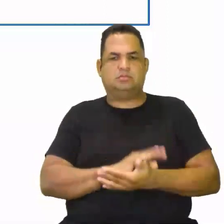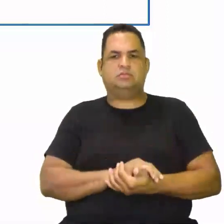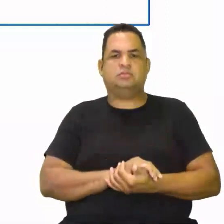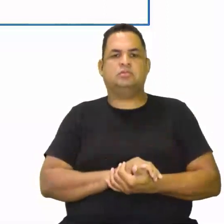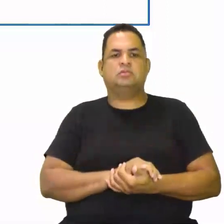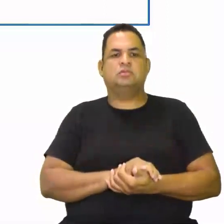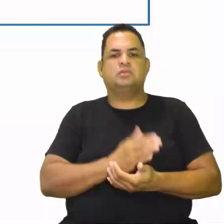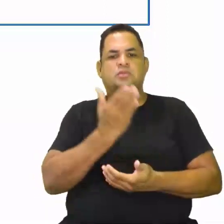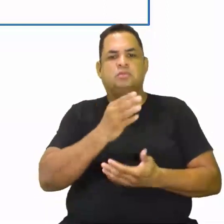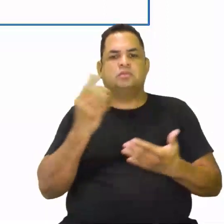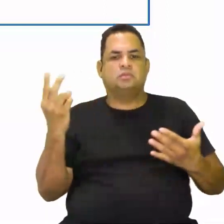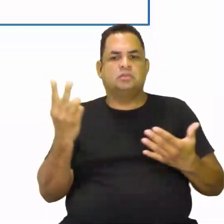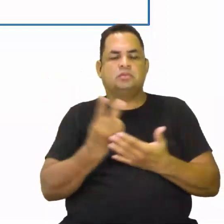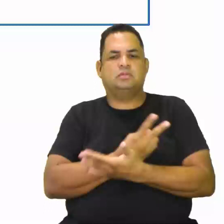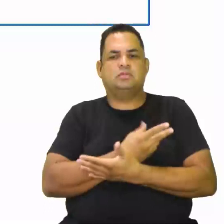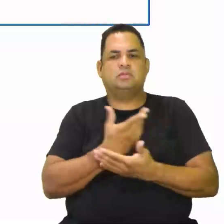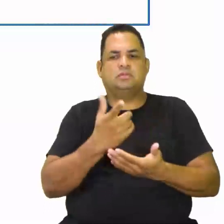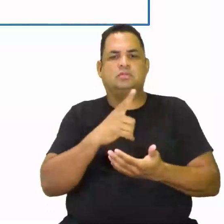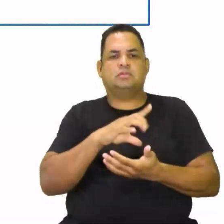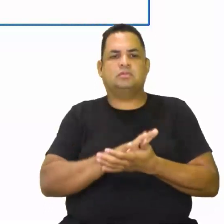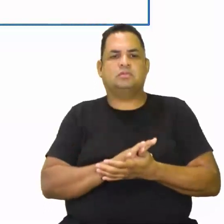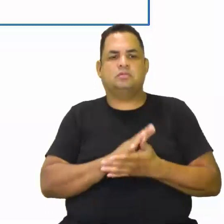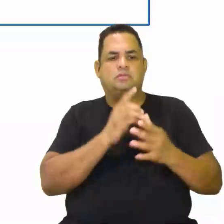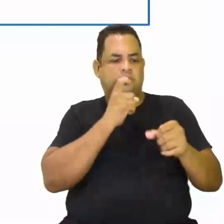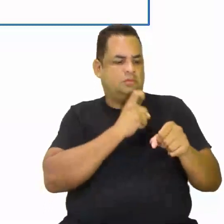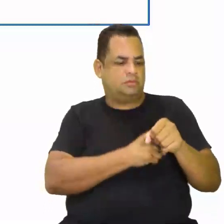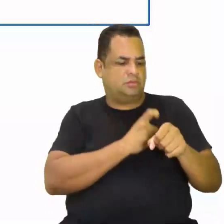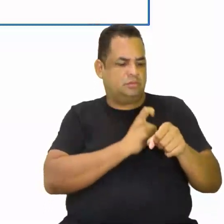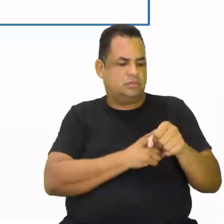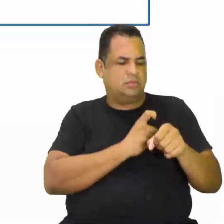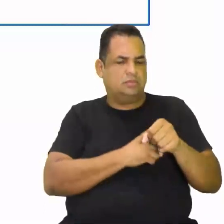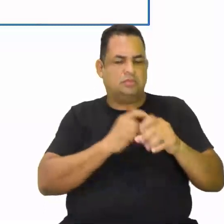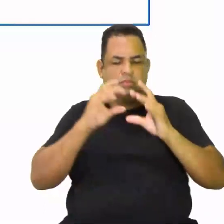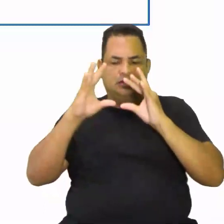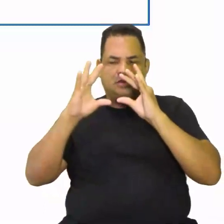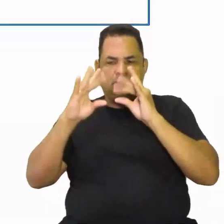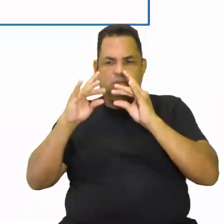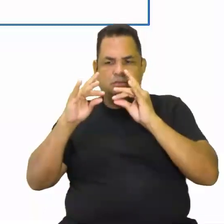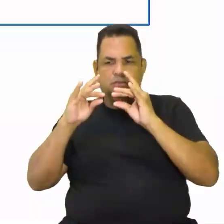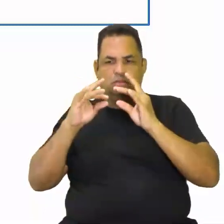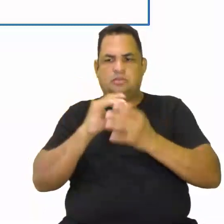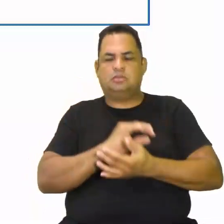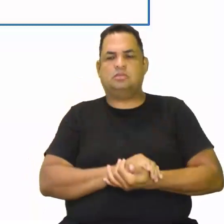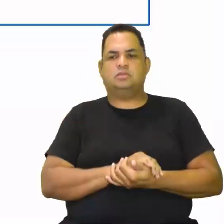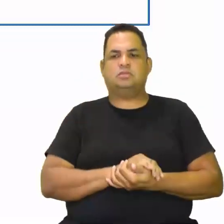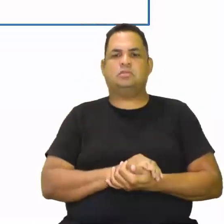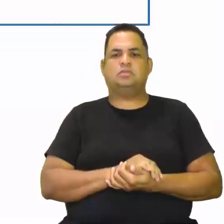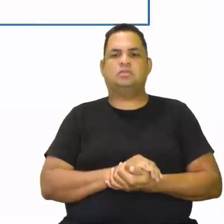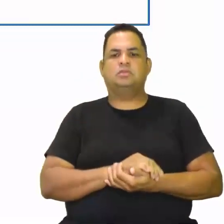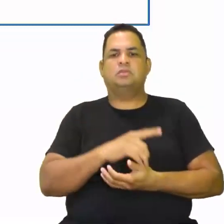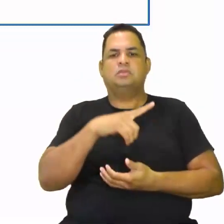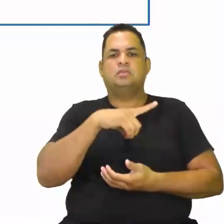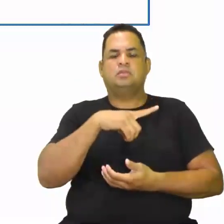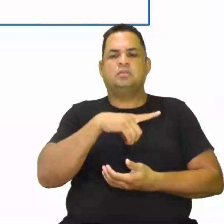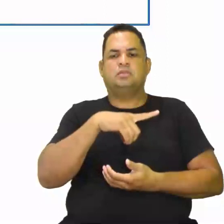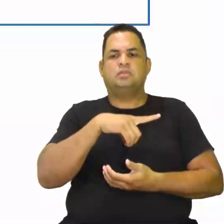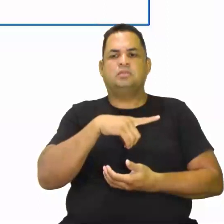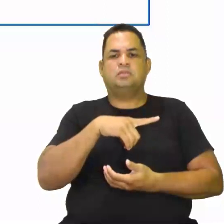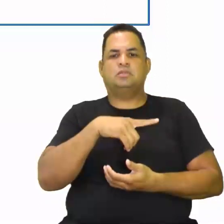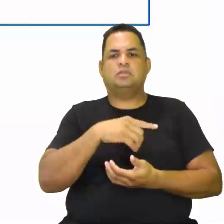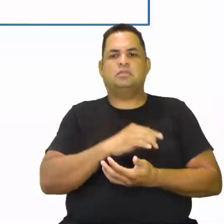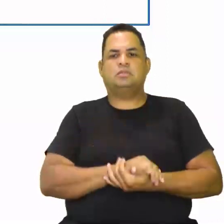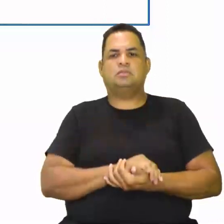É o caso que acontece quando você tem sólidos e líquidos, tá certo? Então, aqui eu tenho um processo